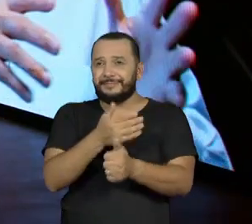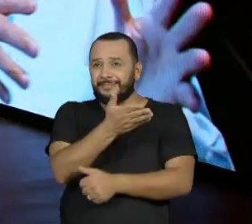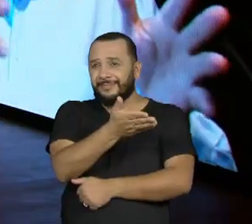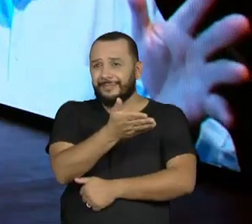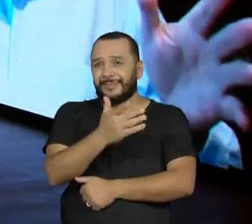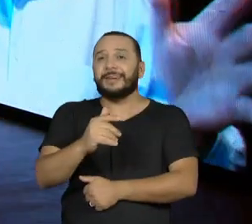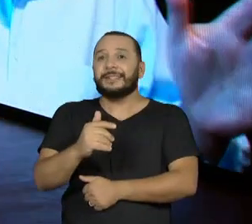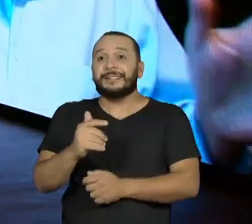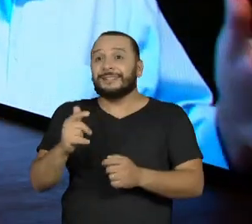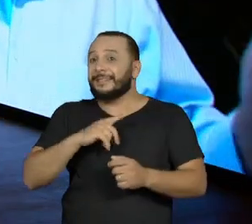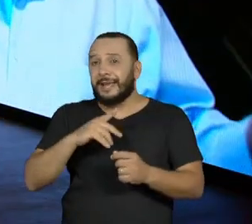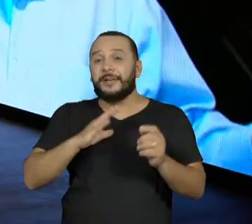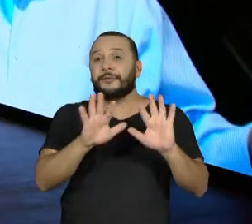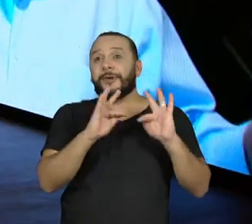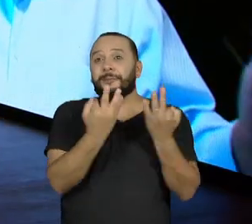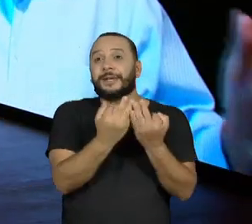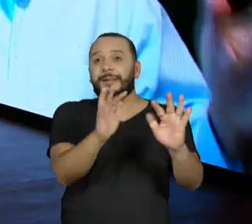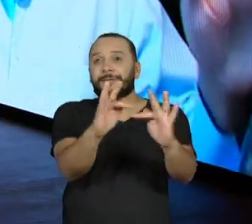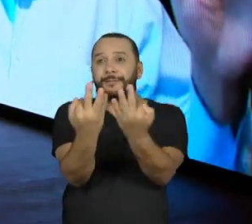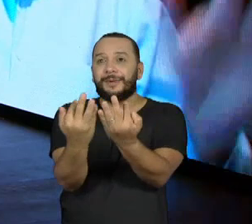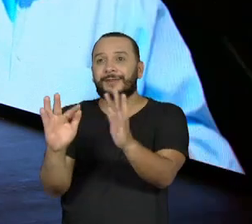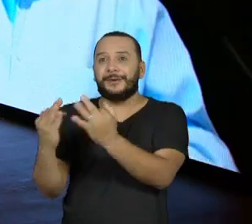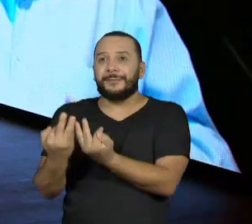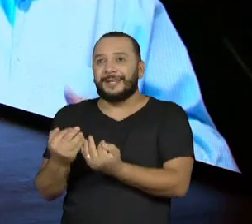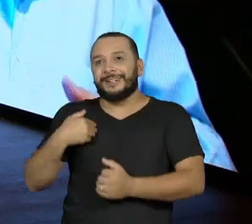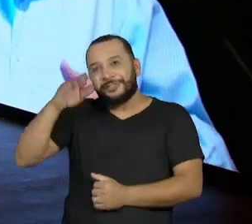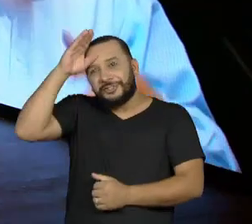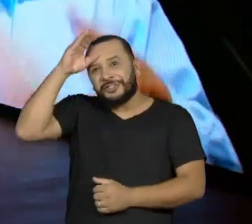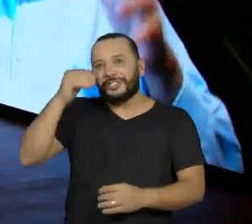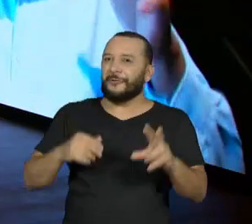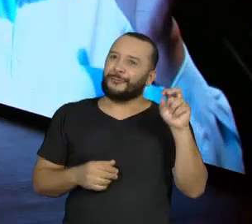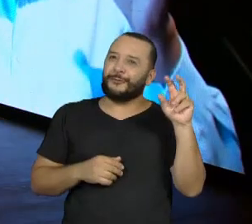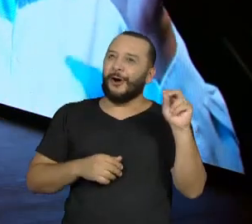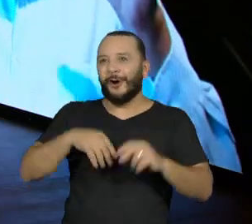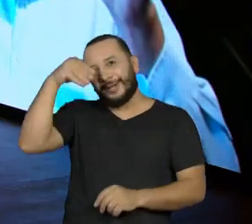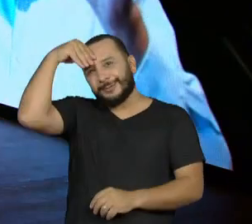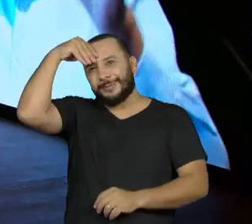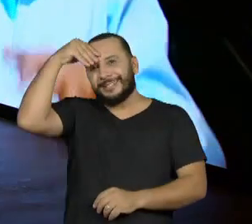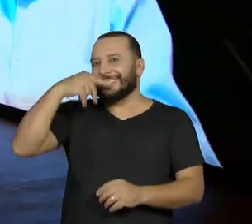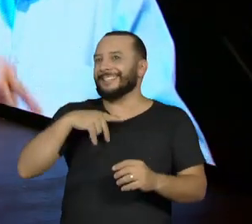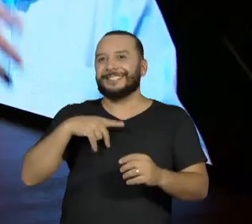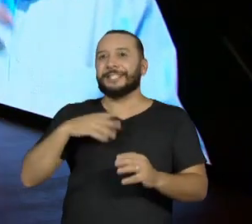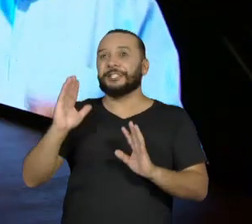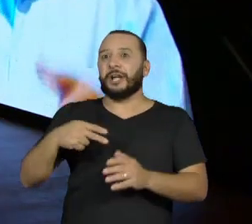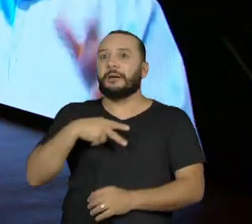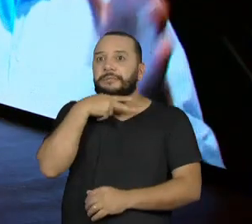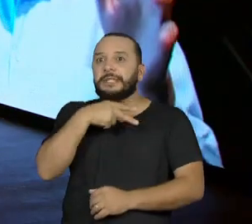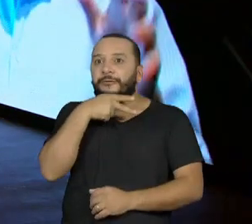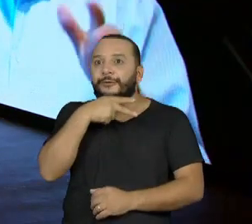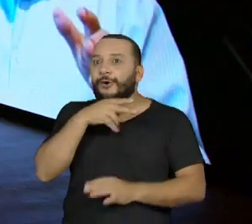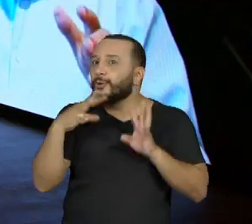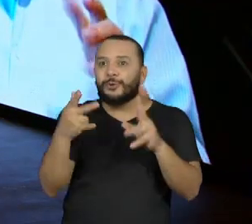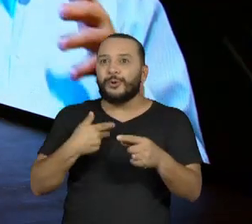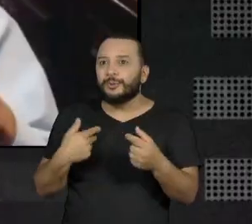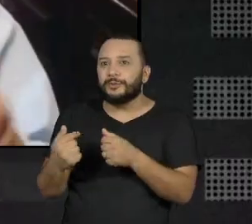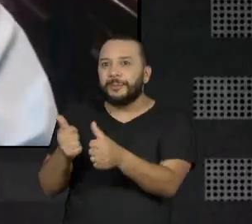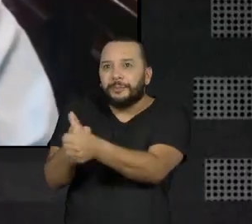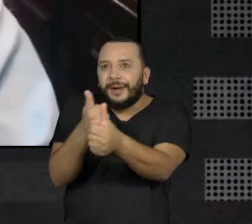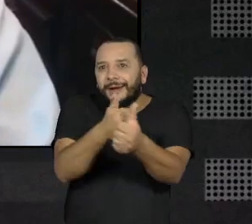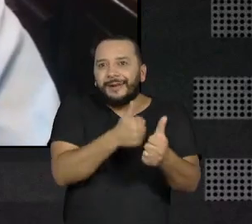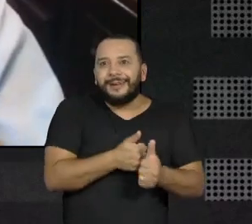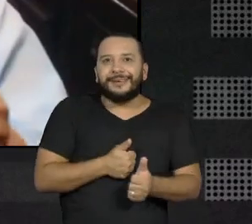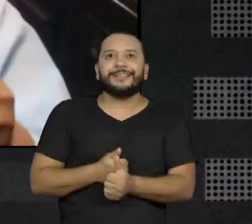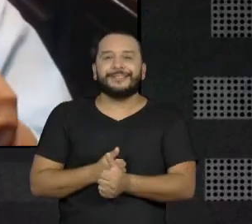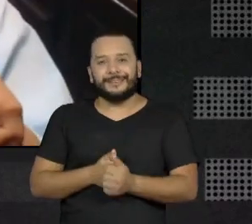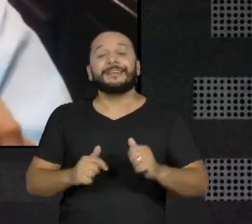a minha família morando por perto. Tia, avó, sobrinho, bisavô, estava todo mundo lá. E